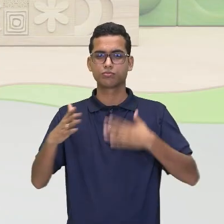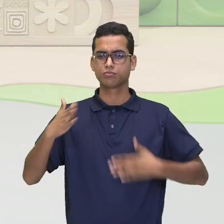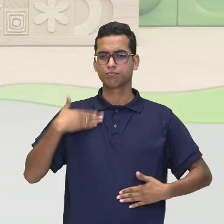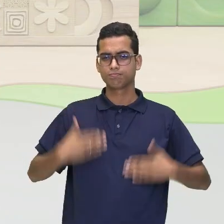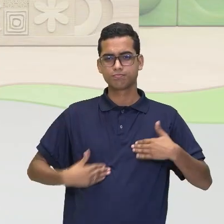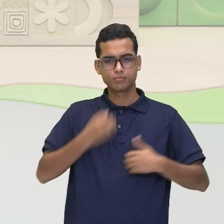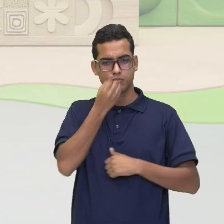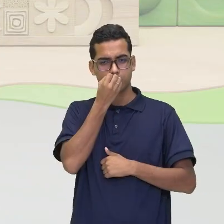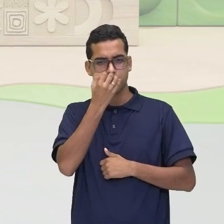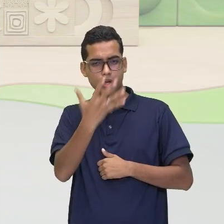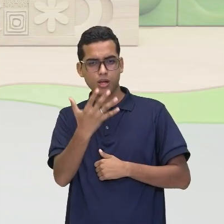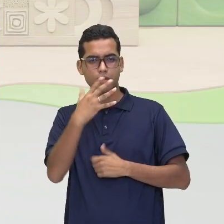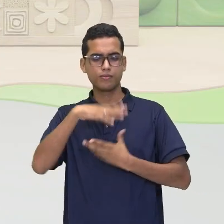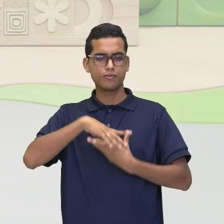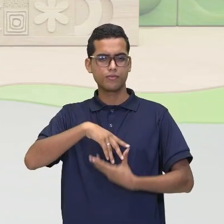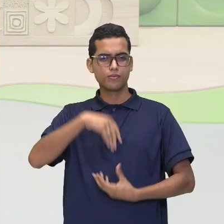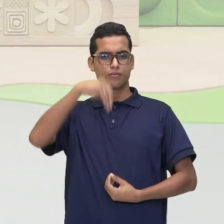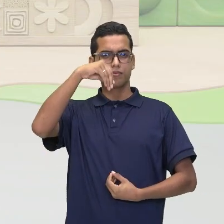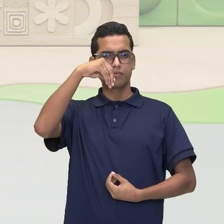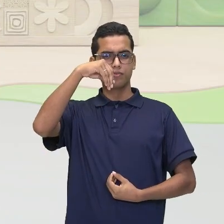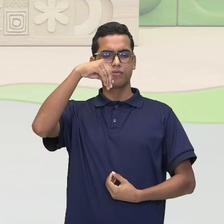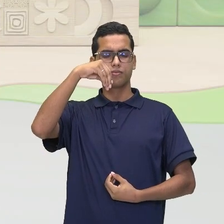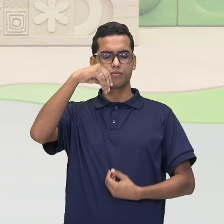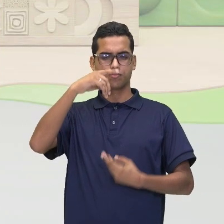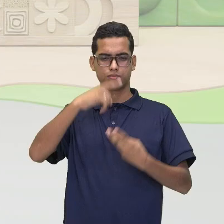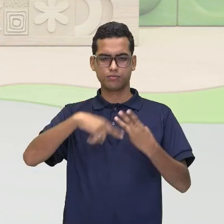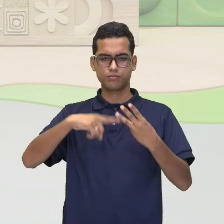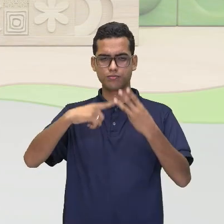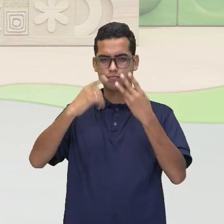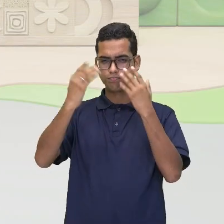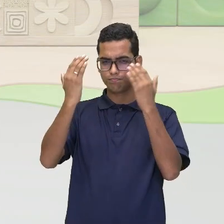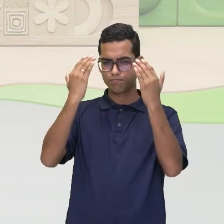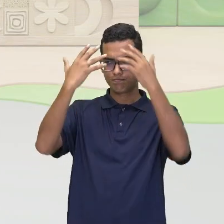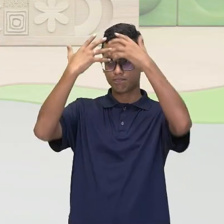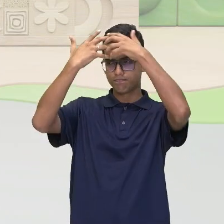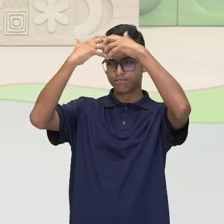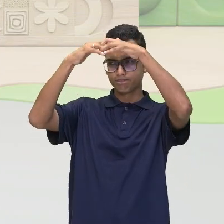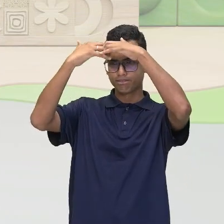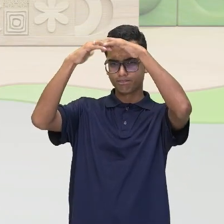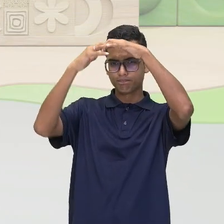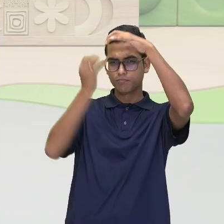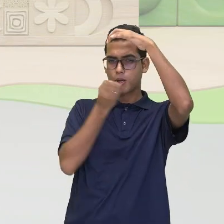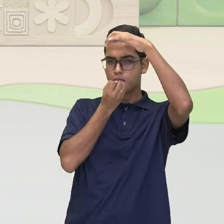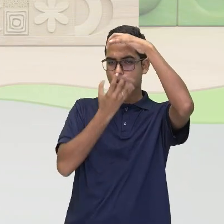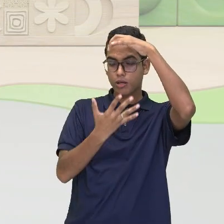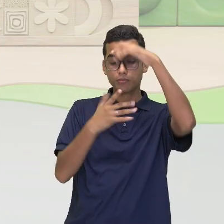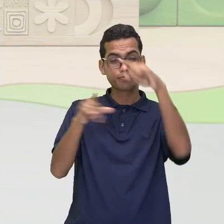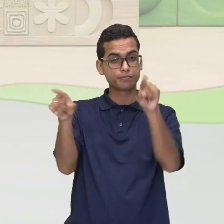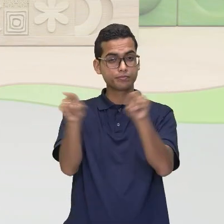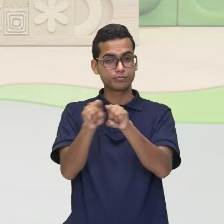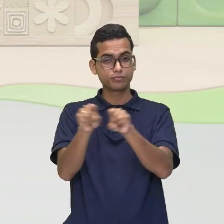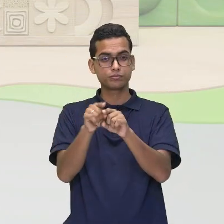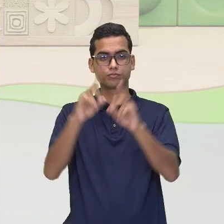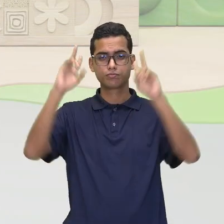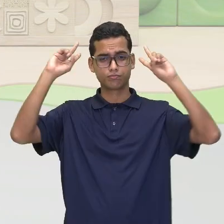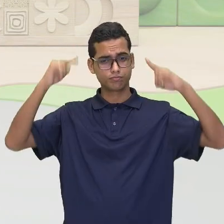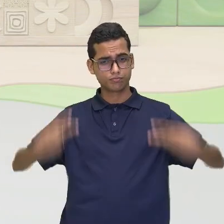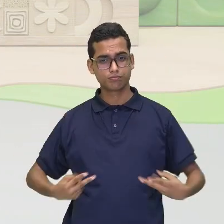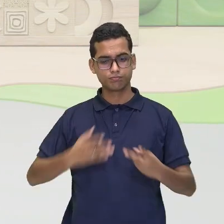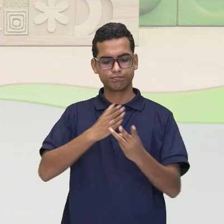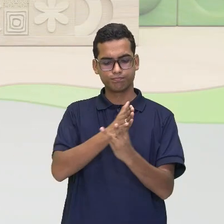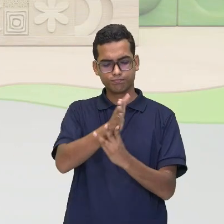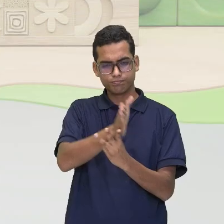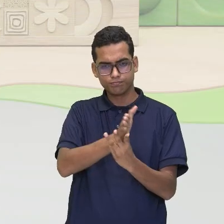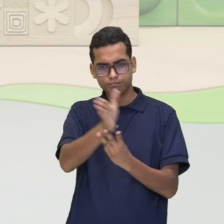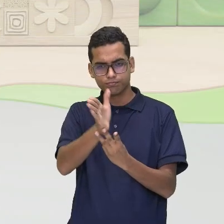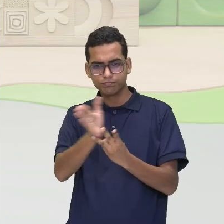físico, espiritual, né? Psicológico. Então, o ser humano ele tem várias esferas aí, né? Dentro